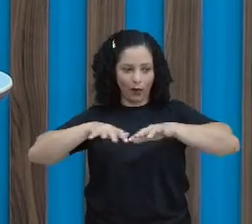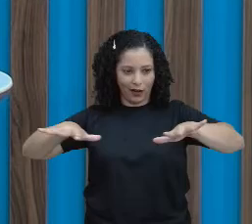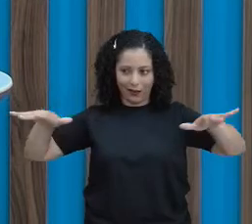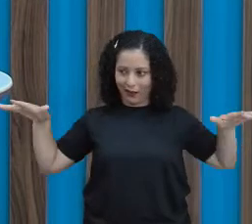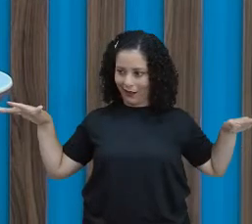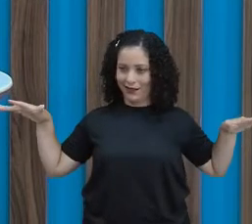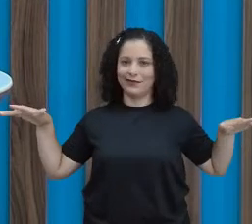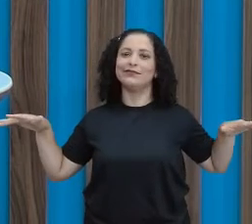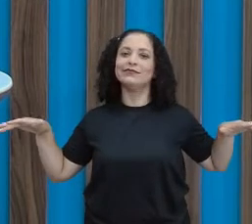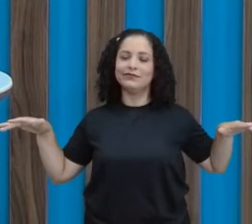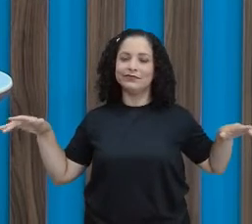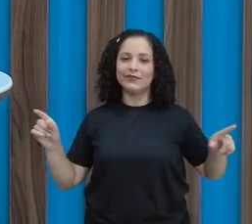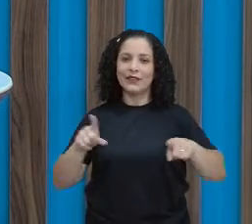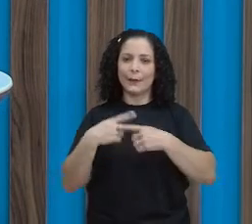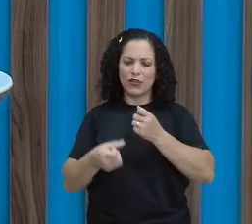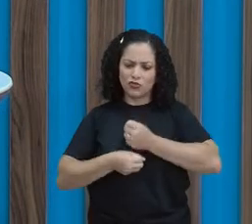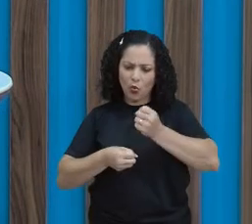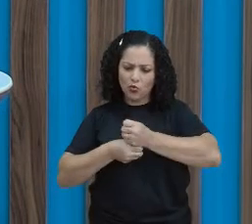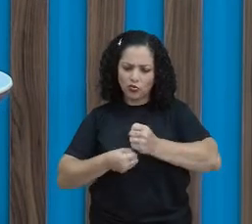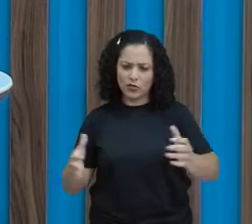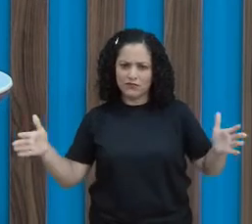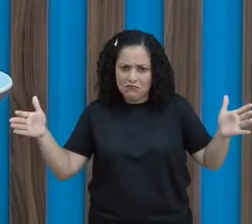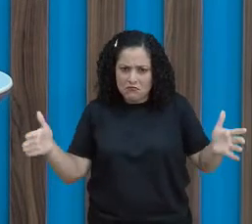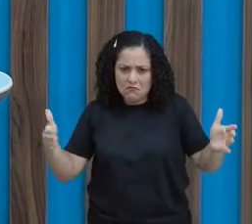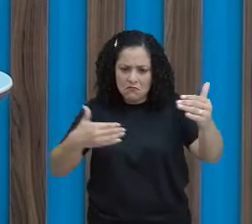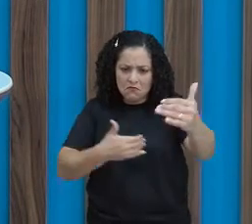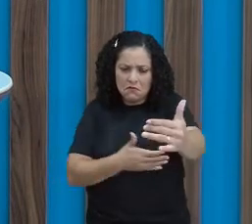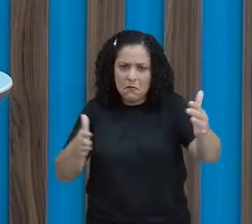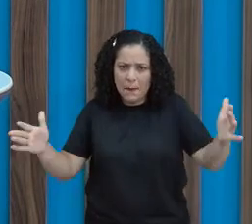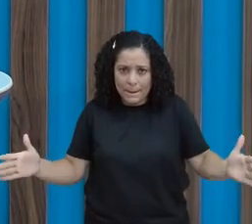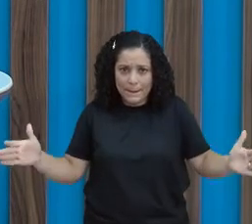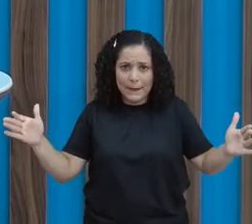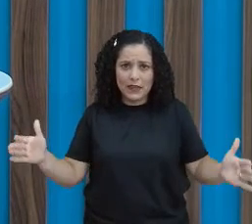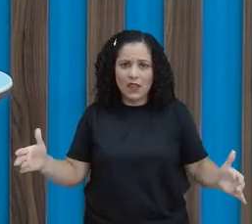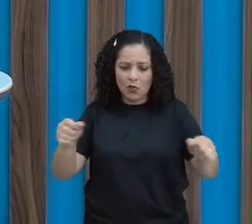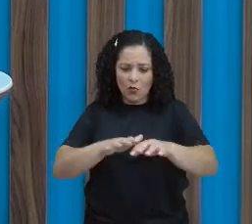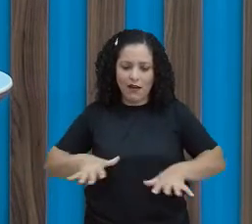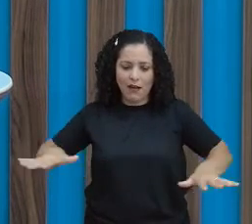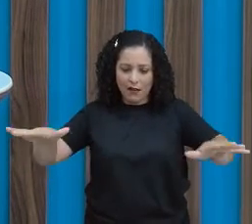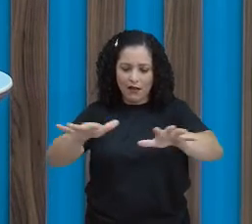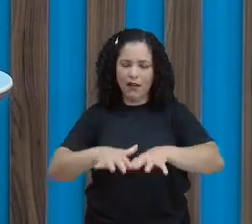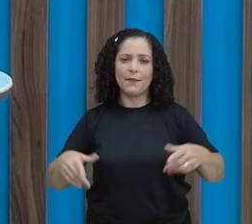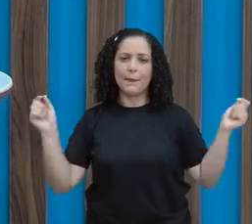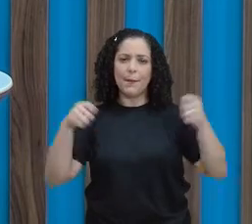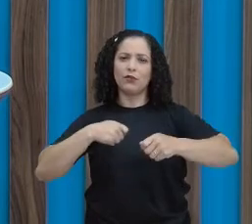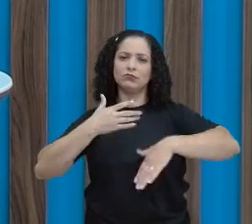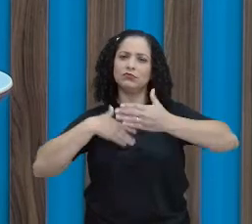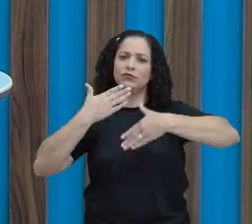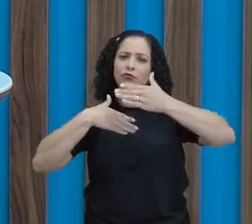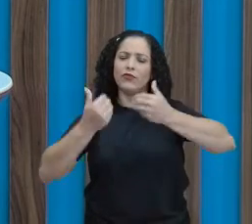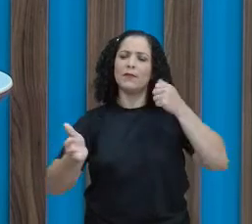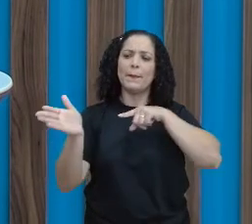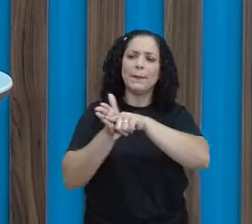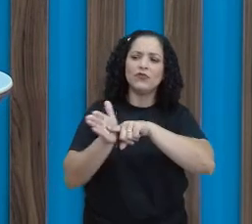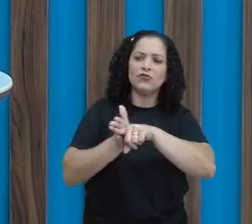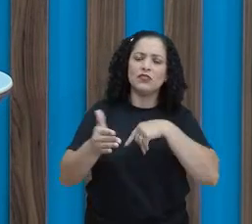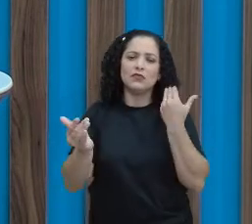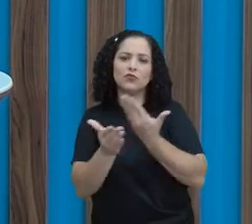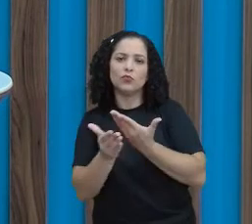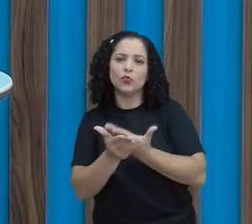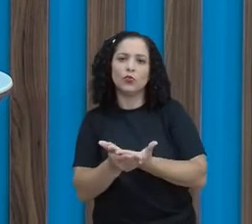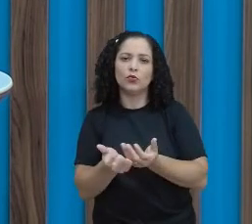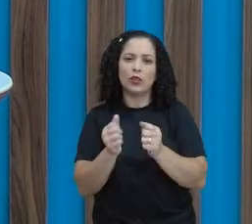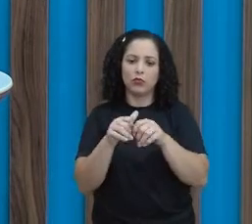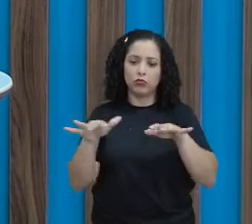eles construírem em um pequeno espaço, ter condições de desenvolver toda a pesquisa, todo o estudo e a propagação dessa energia em